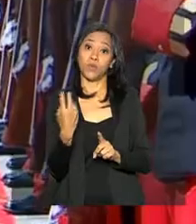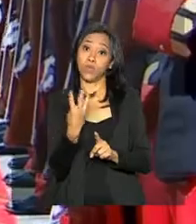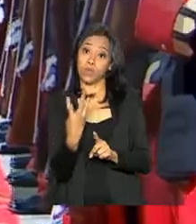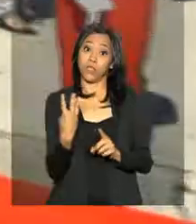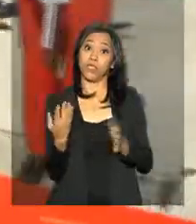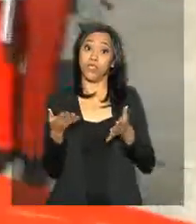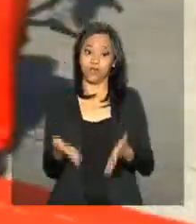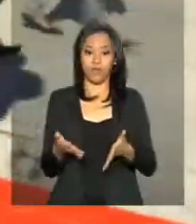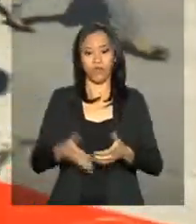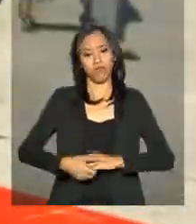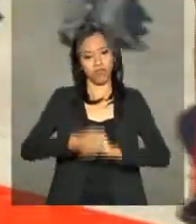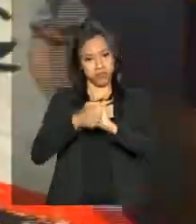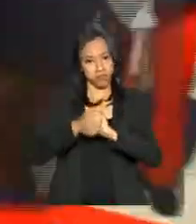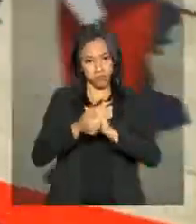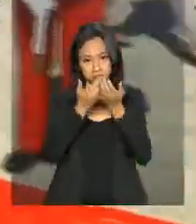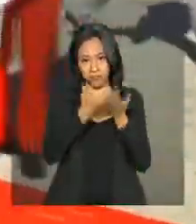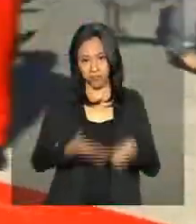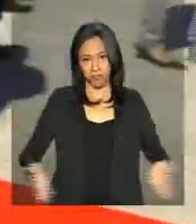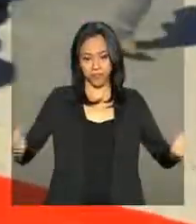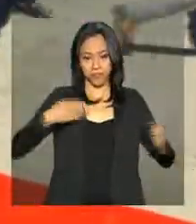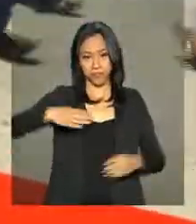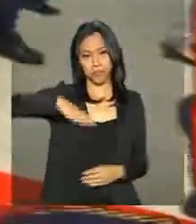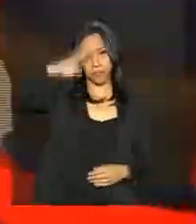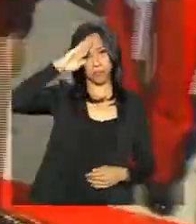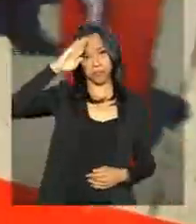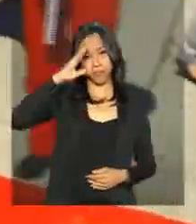saudado pela guarda de honra